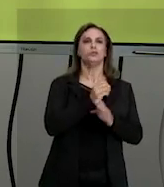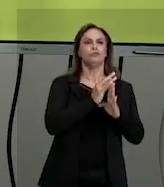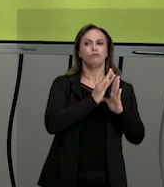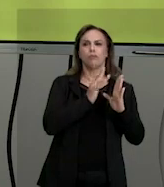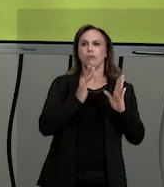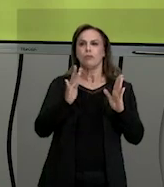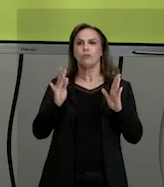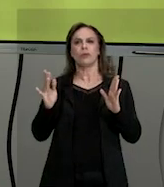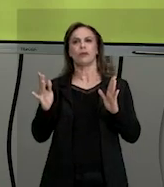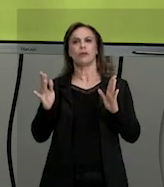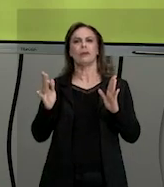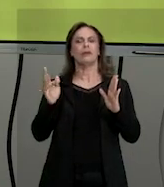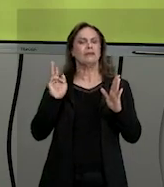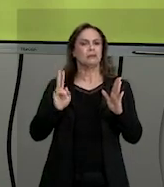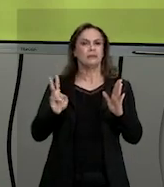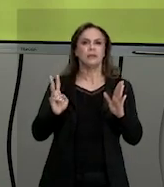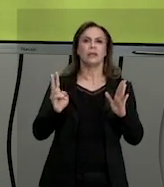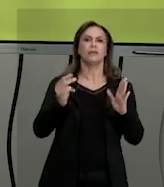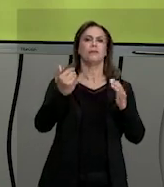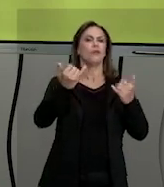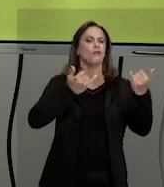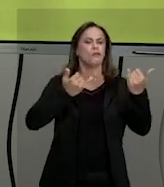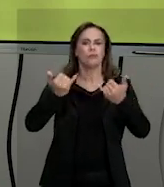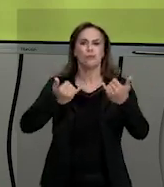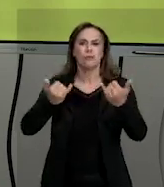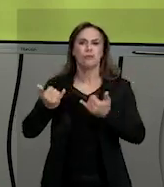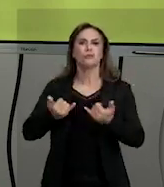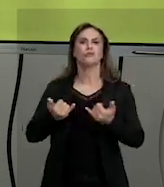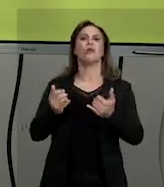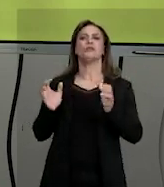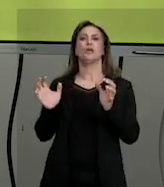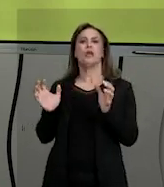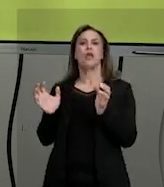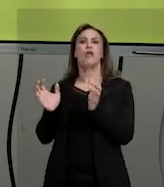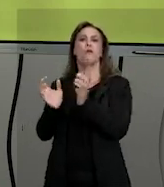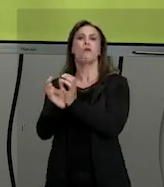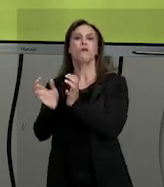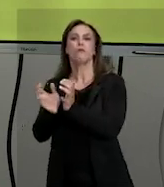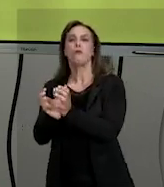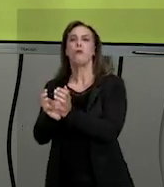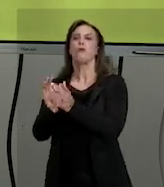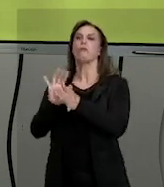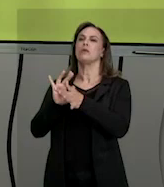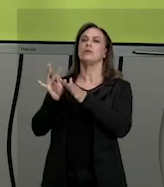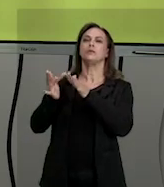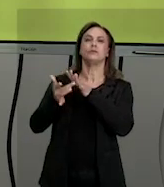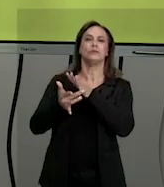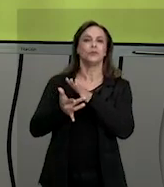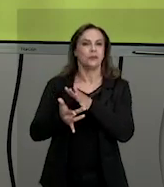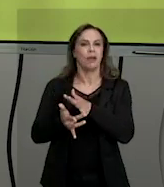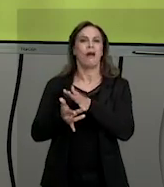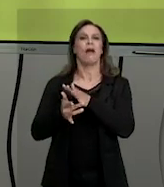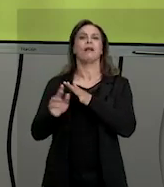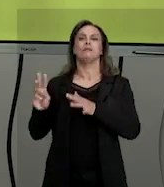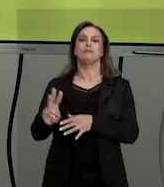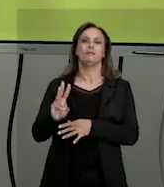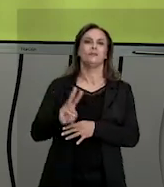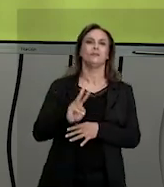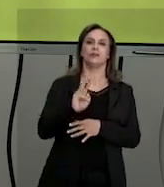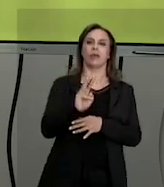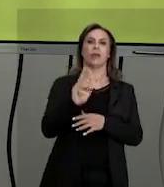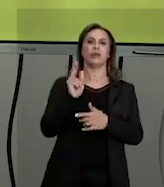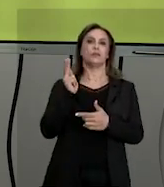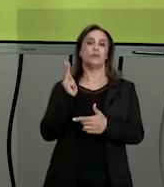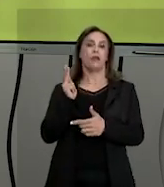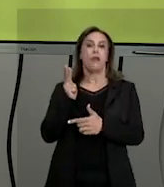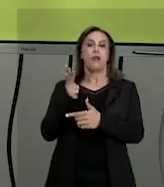vê informações a respeito disso em grupos de aplicativos de conversa, em sites da internet, vídeos que são